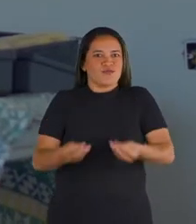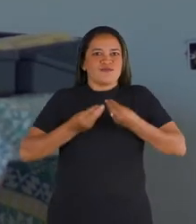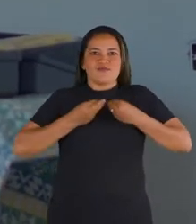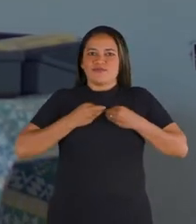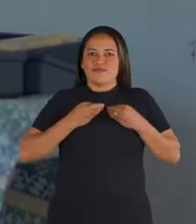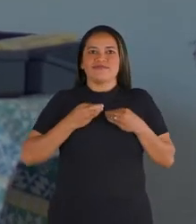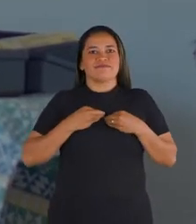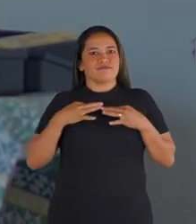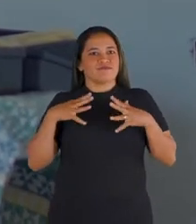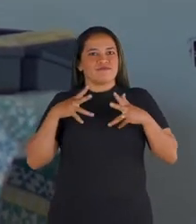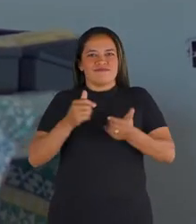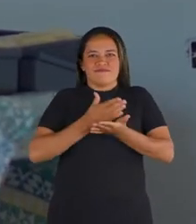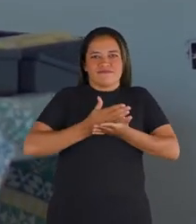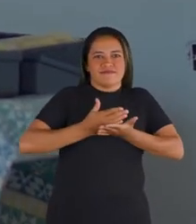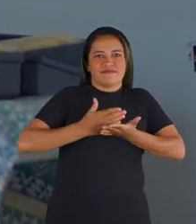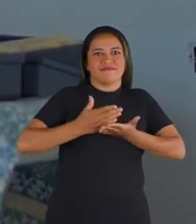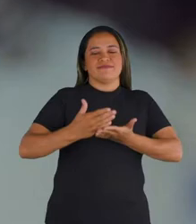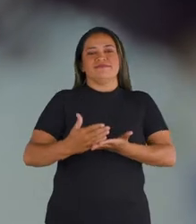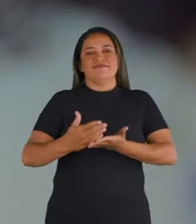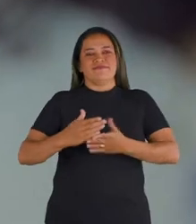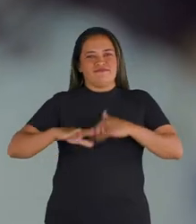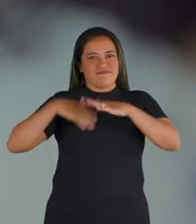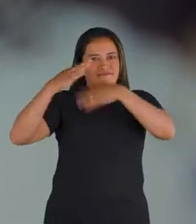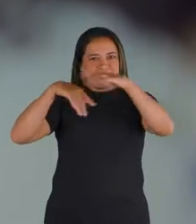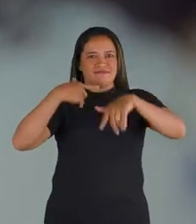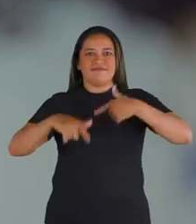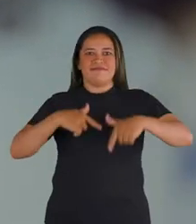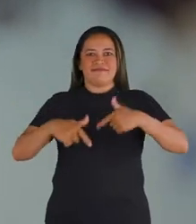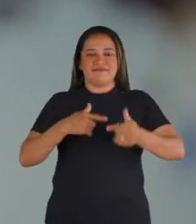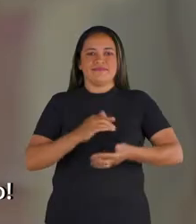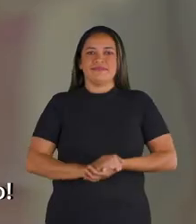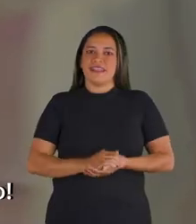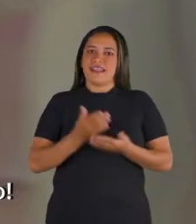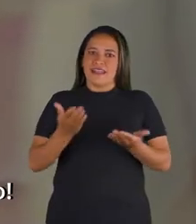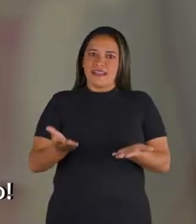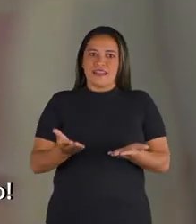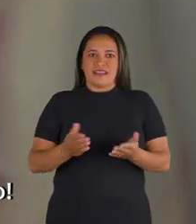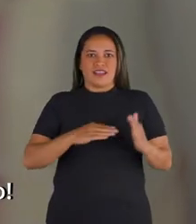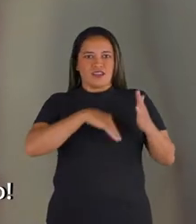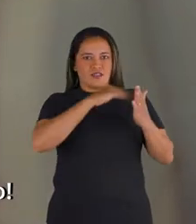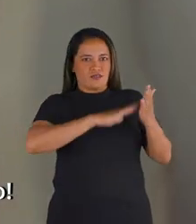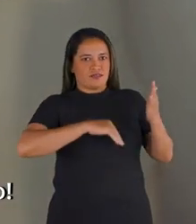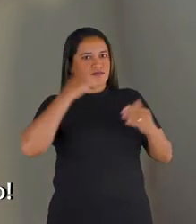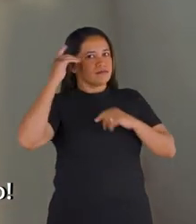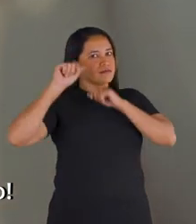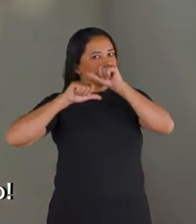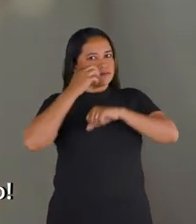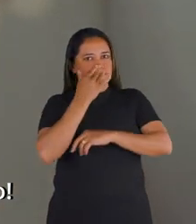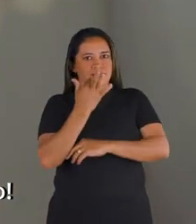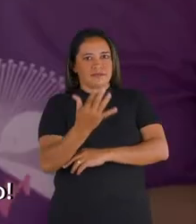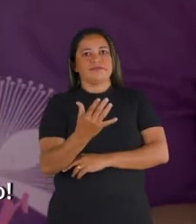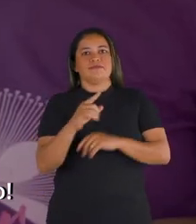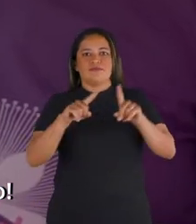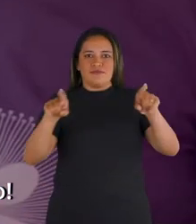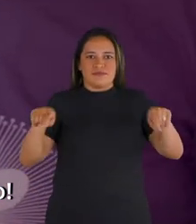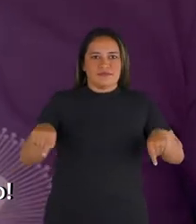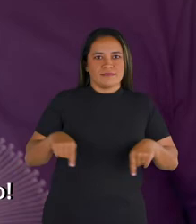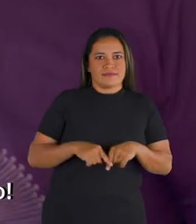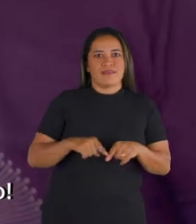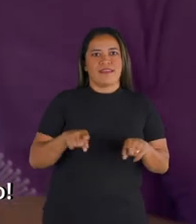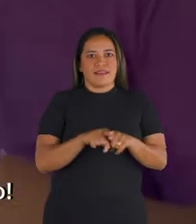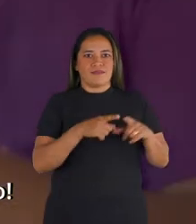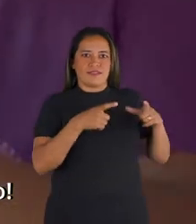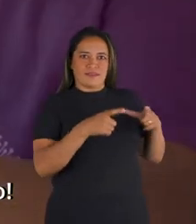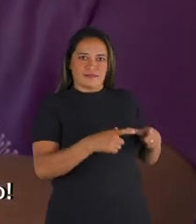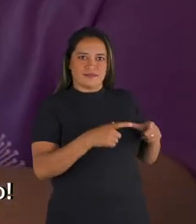meu, tudo para mim começar, de lanchar minha carreira. Aqui é a coloração do salão, aqui